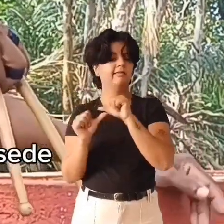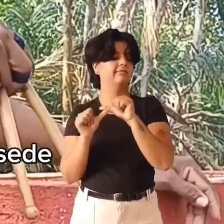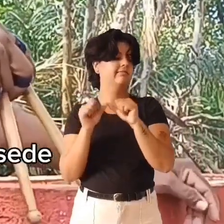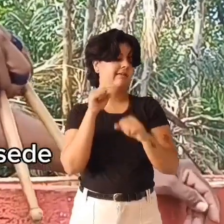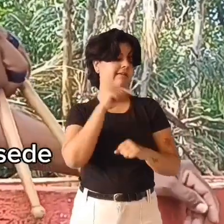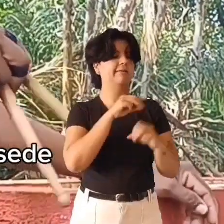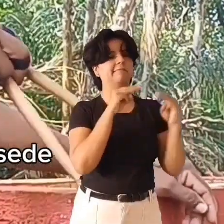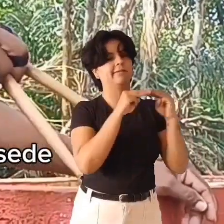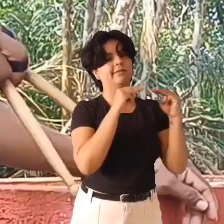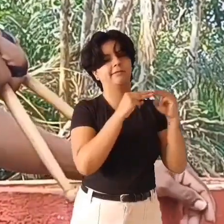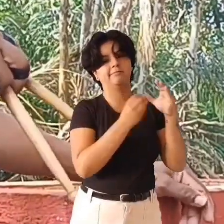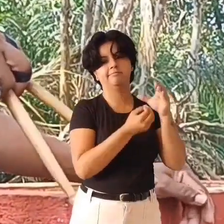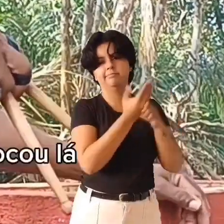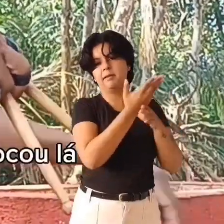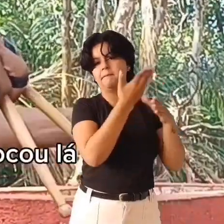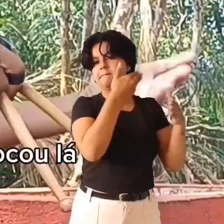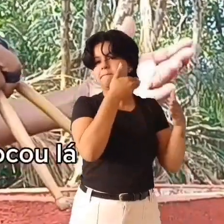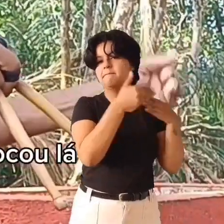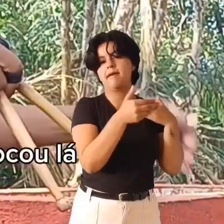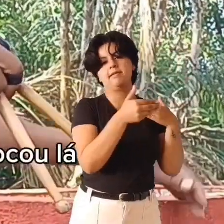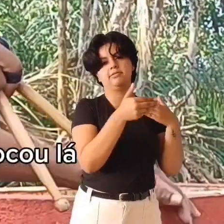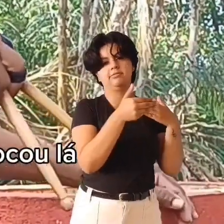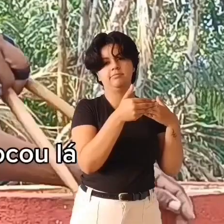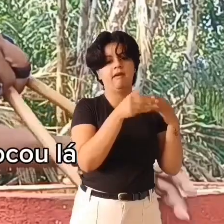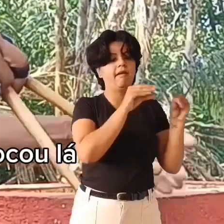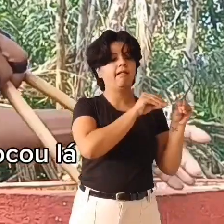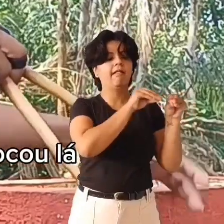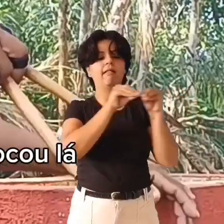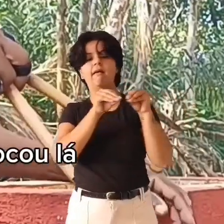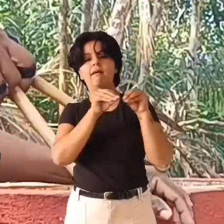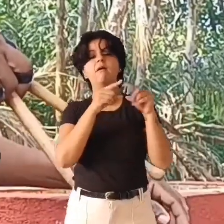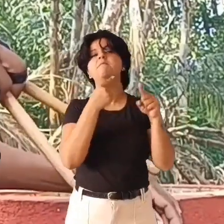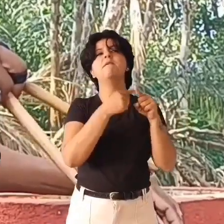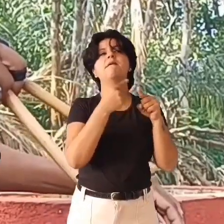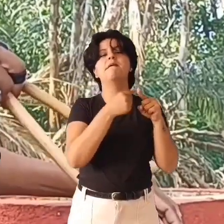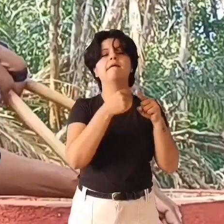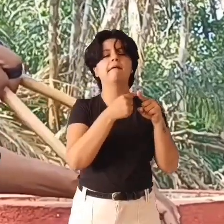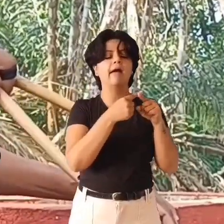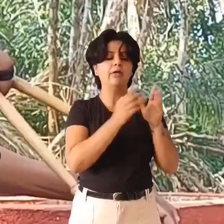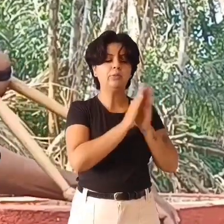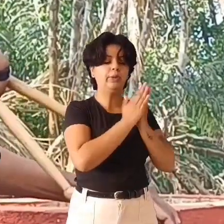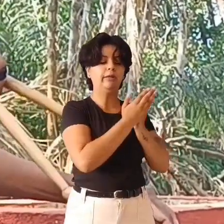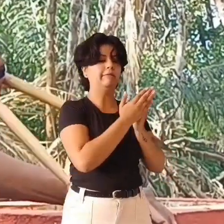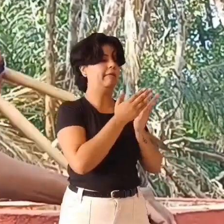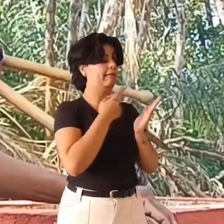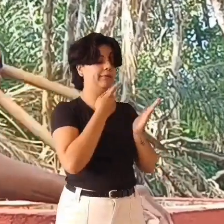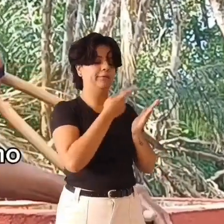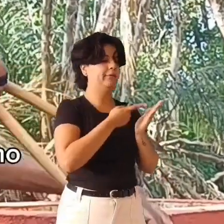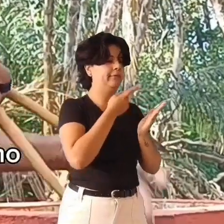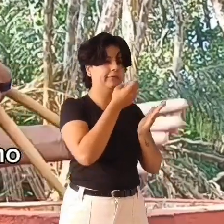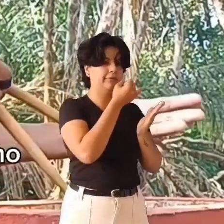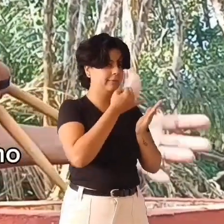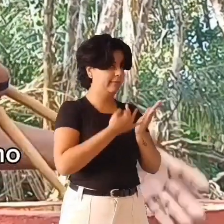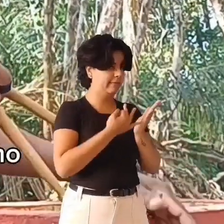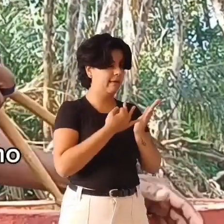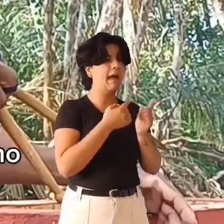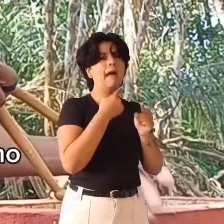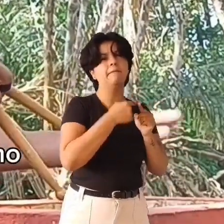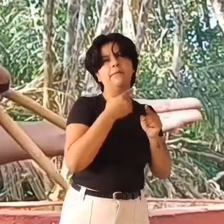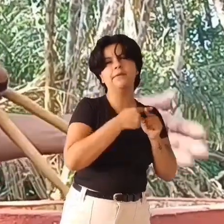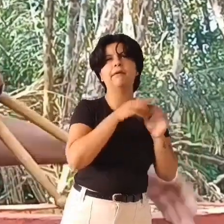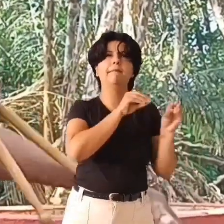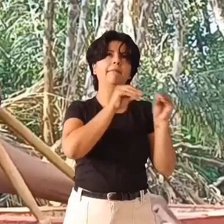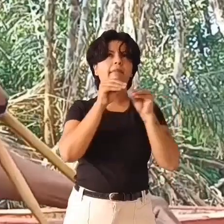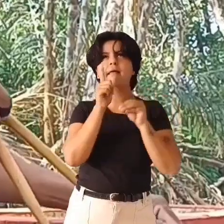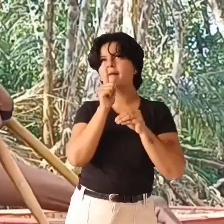acaba perdendo a sua sede por uma questão que não era o que ele colocou lá, uma questão de assoreamento do rio, que tinha achado um lugar mais